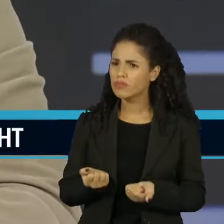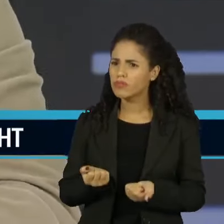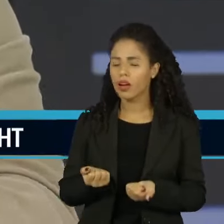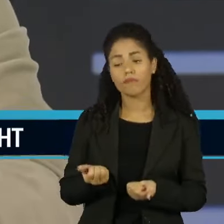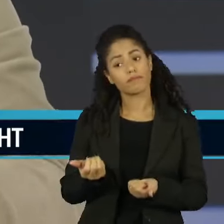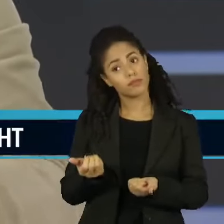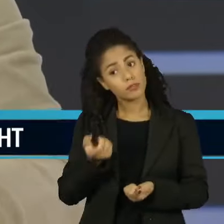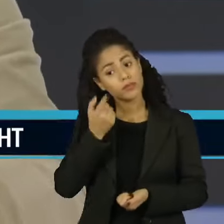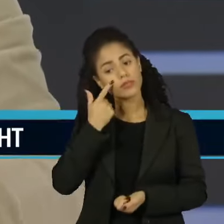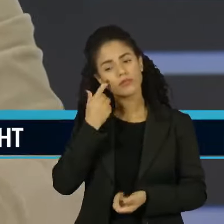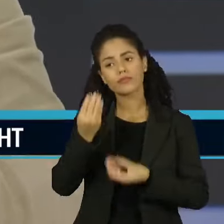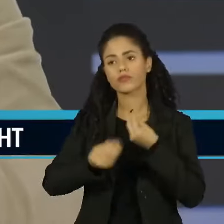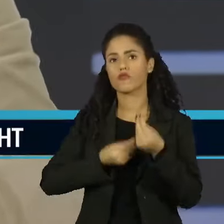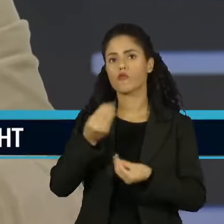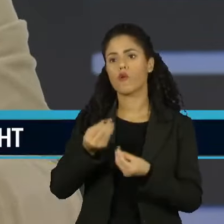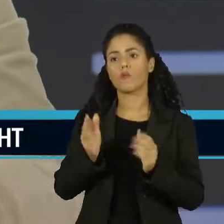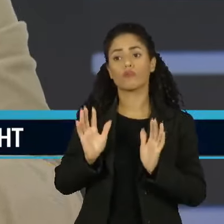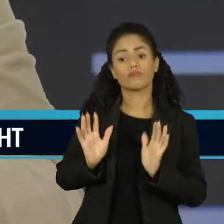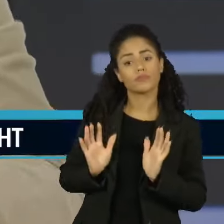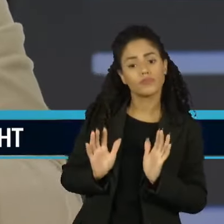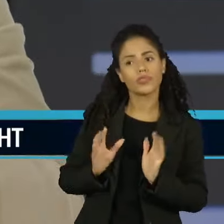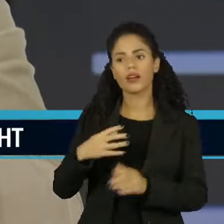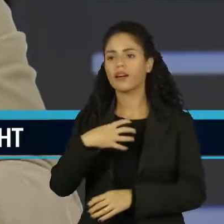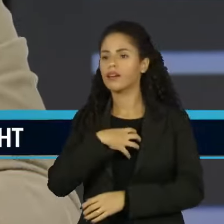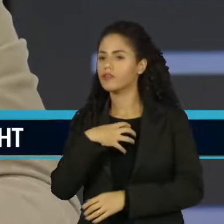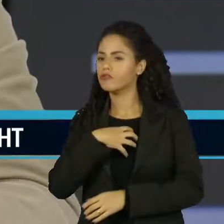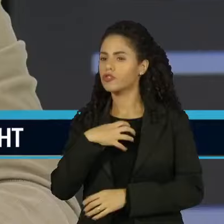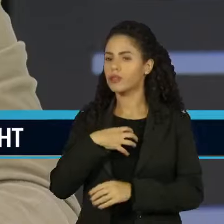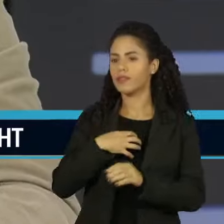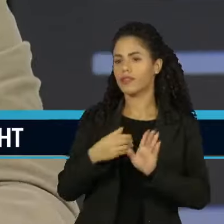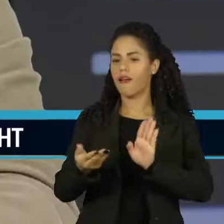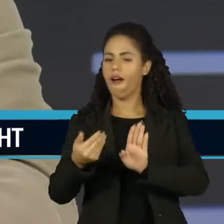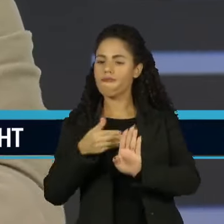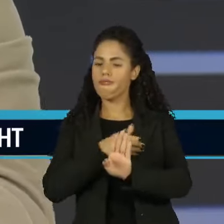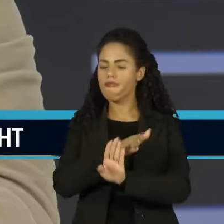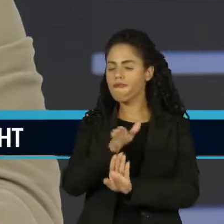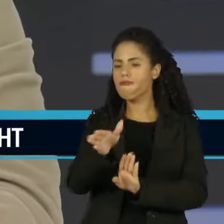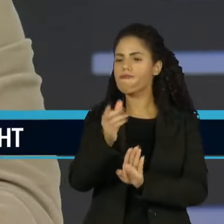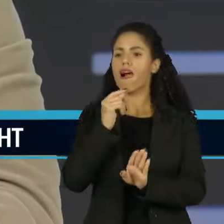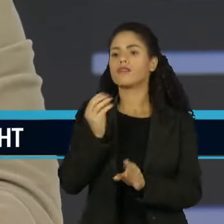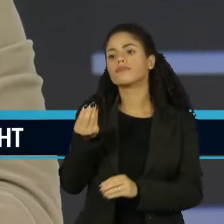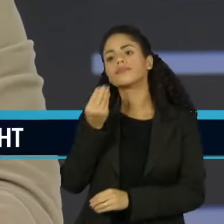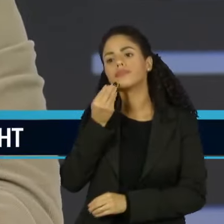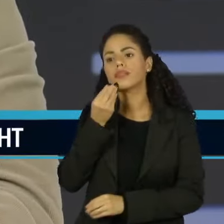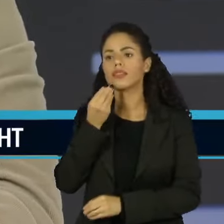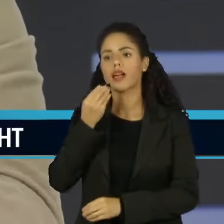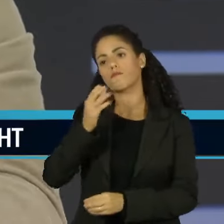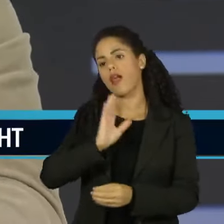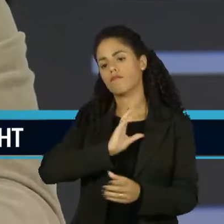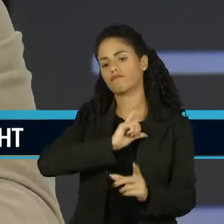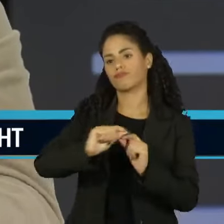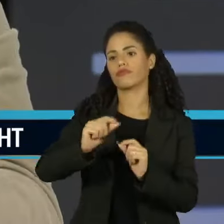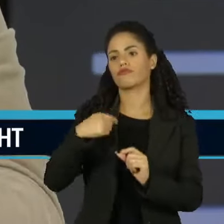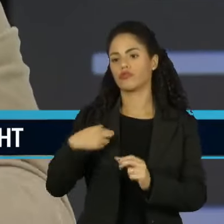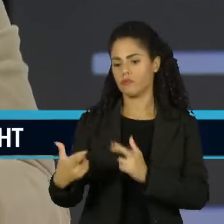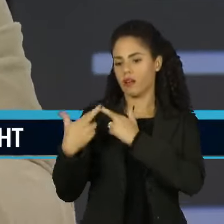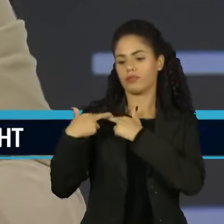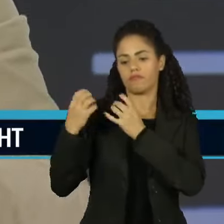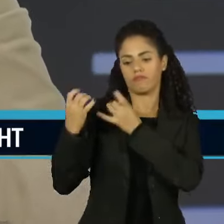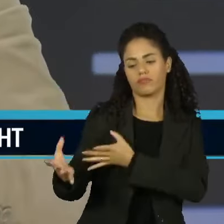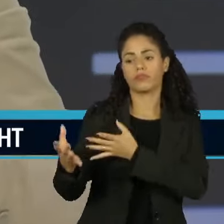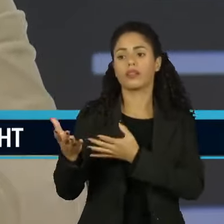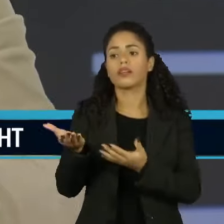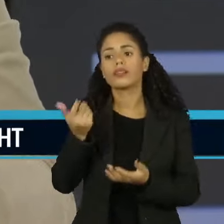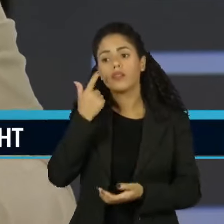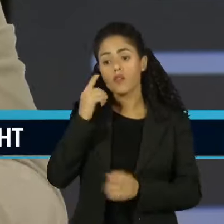queriam assinar. Então eu acho que isso daí é uma forma de tentar tripudiar com a justiça e fugir das suas obrigações. E mais ainda, todos